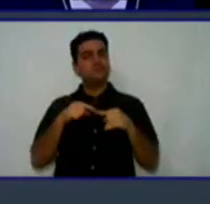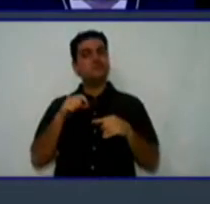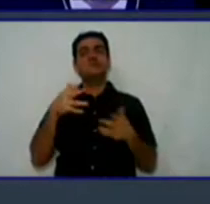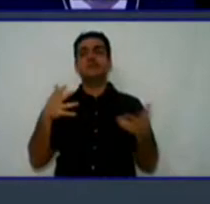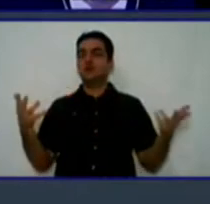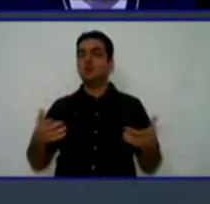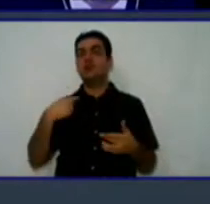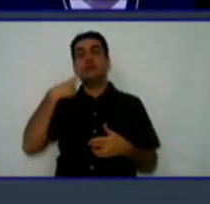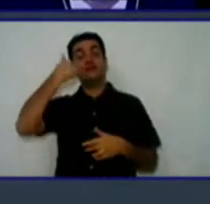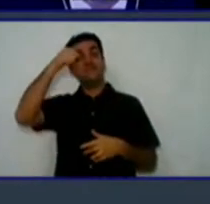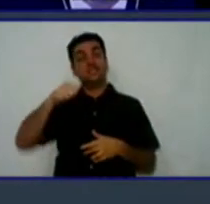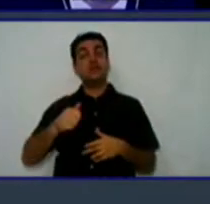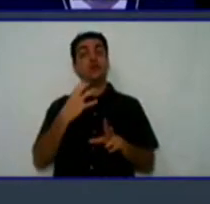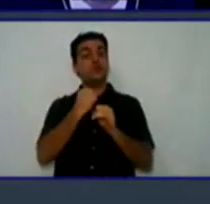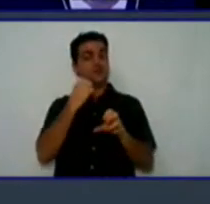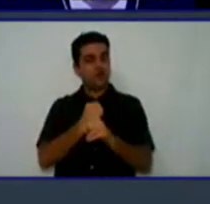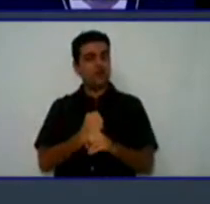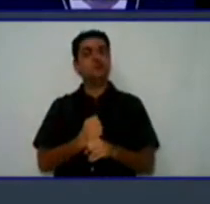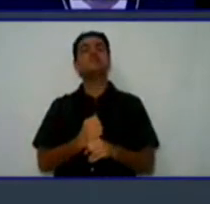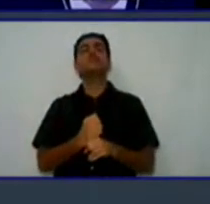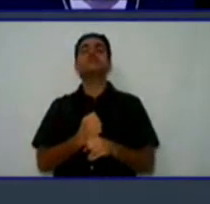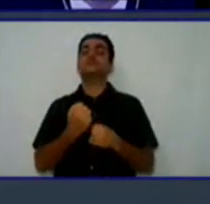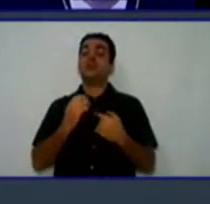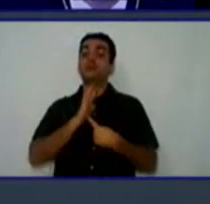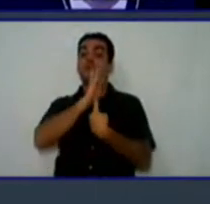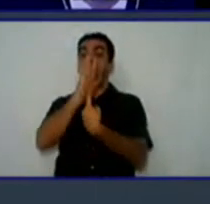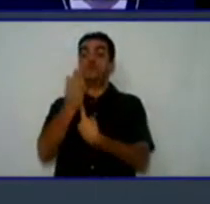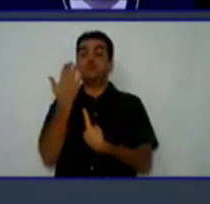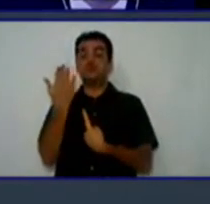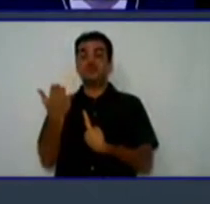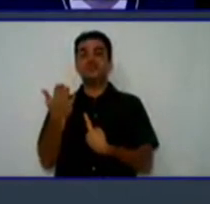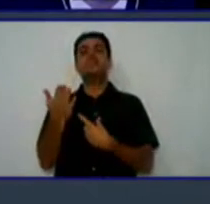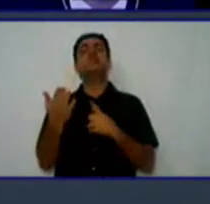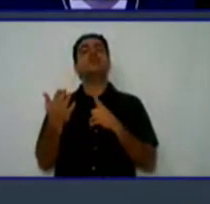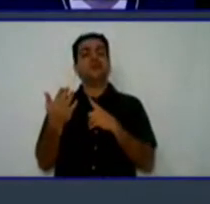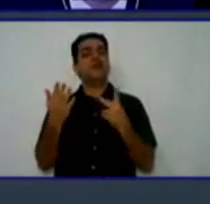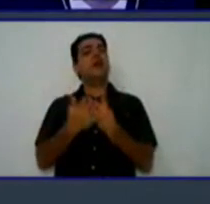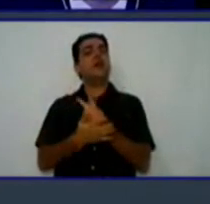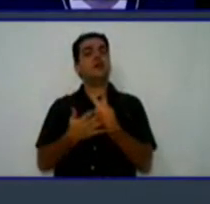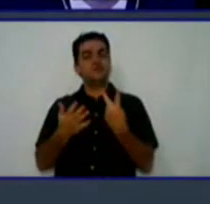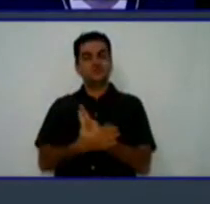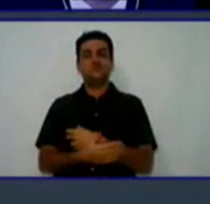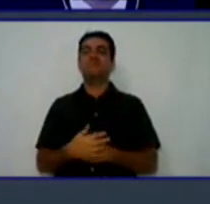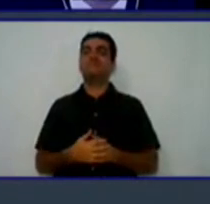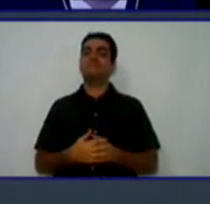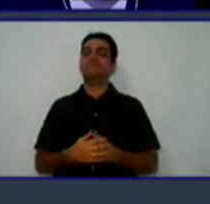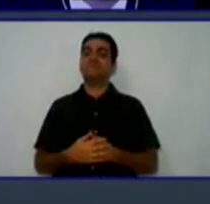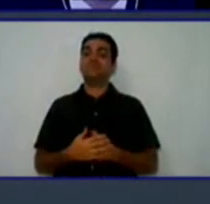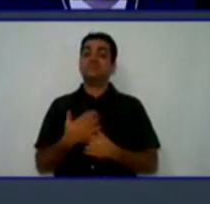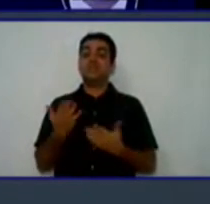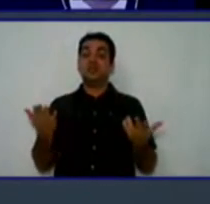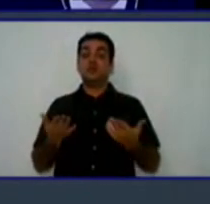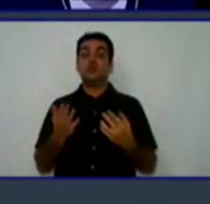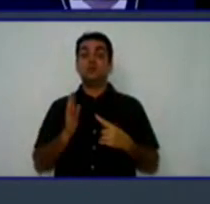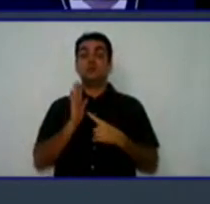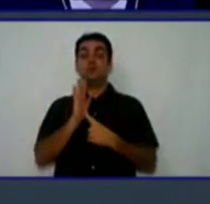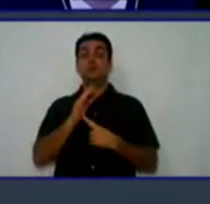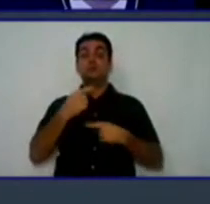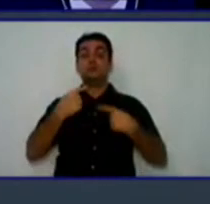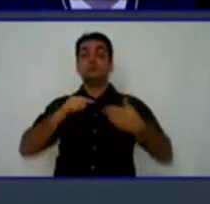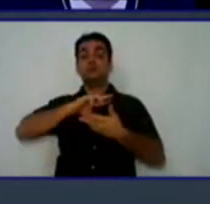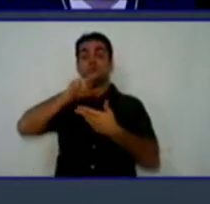à análise contábil a demonstrar as irregularidades que foram apontadas em ambos